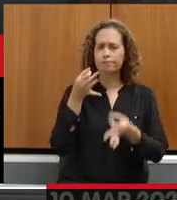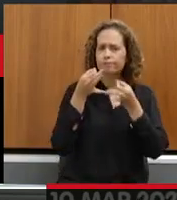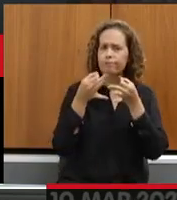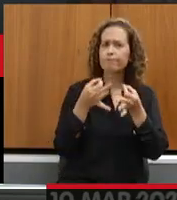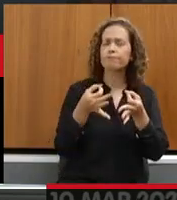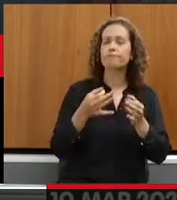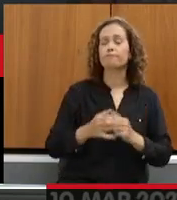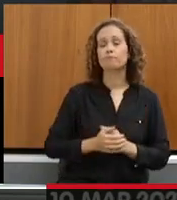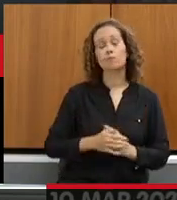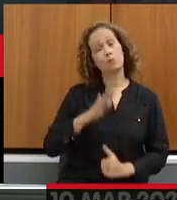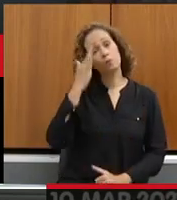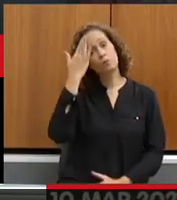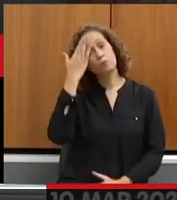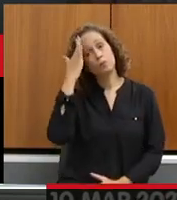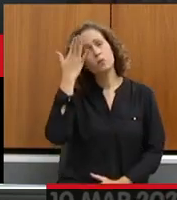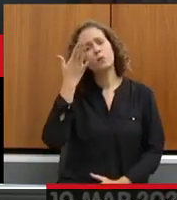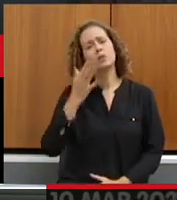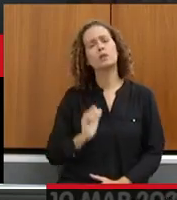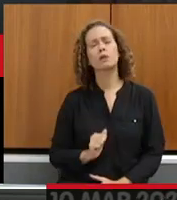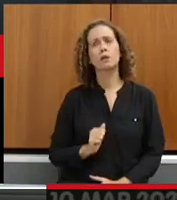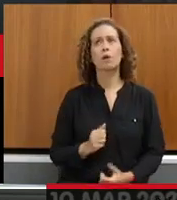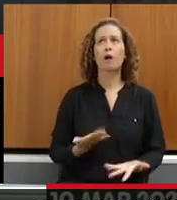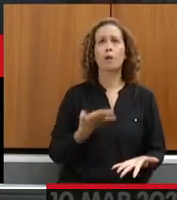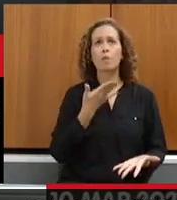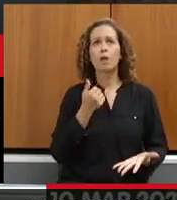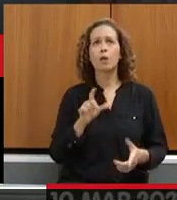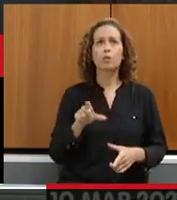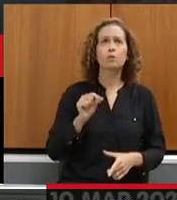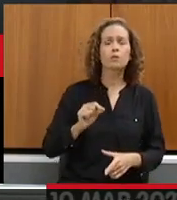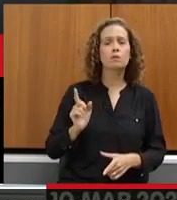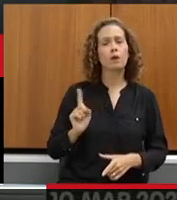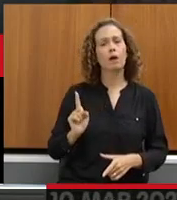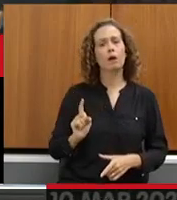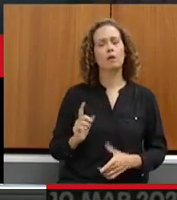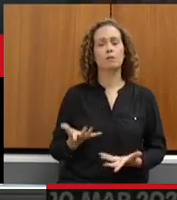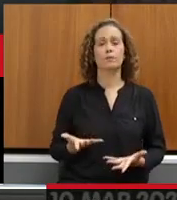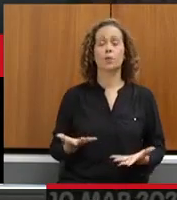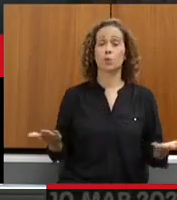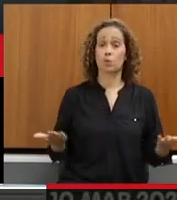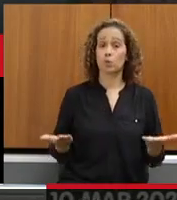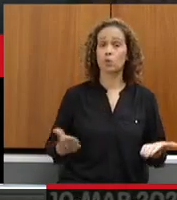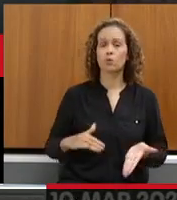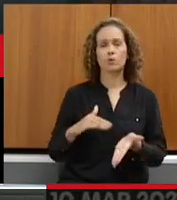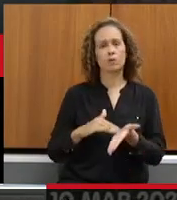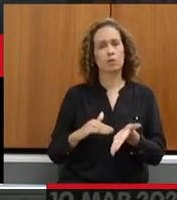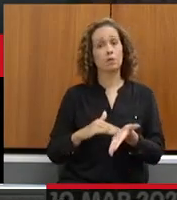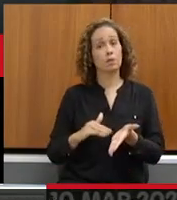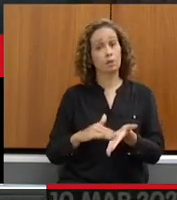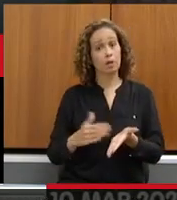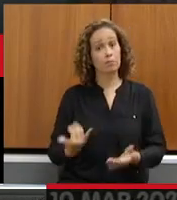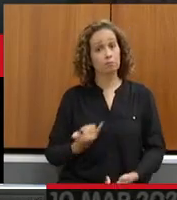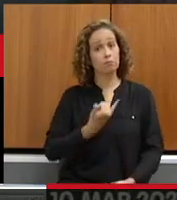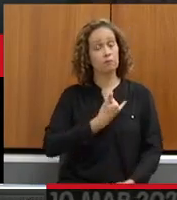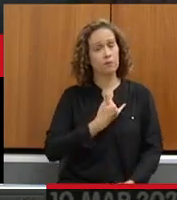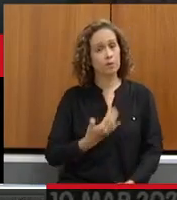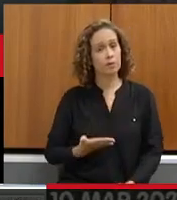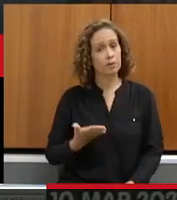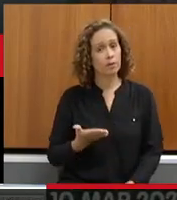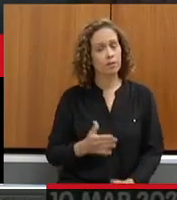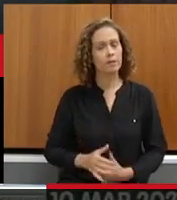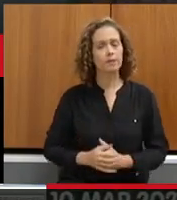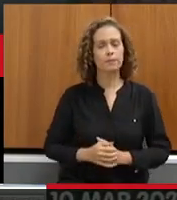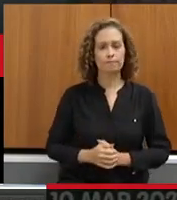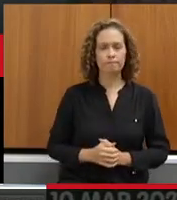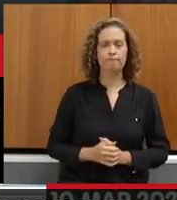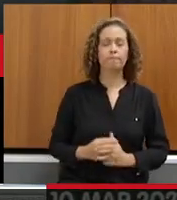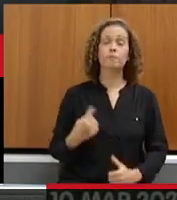que não era meu a forma e isso não vai acontecer hoje o secretário ainda me garantiu isto a